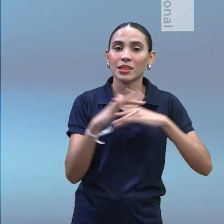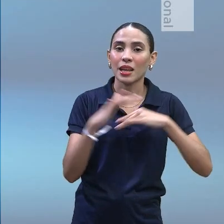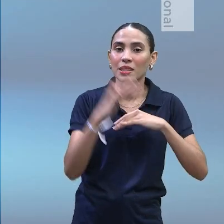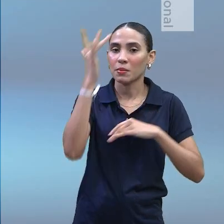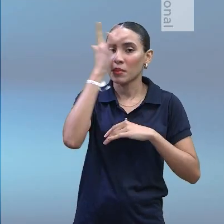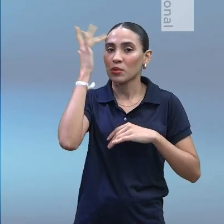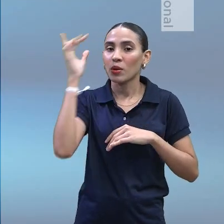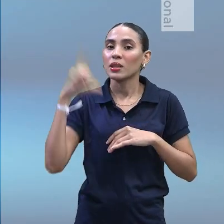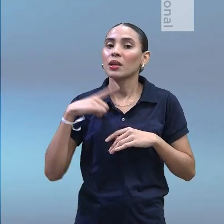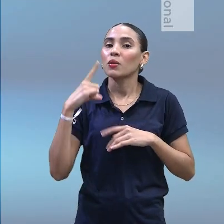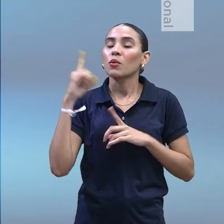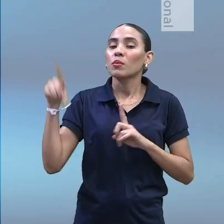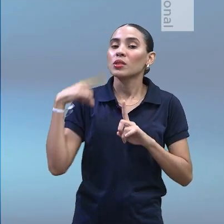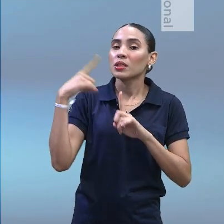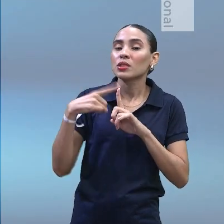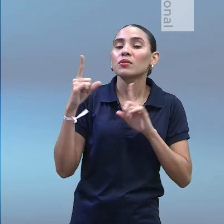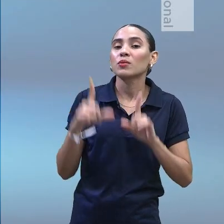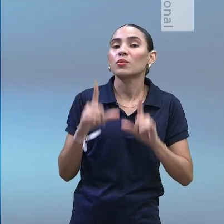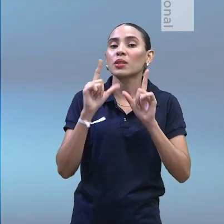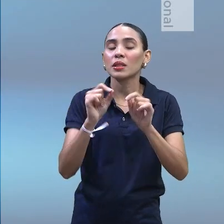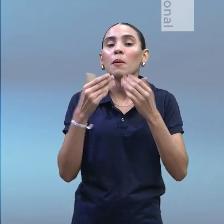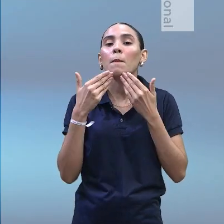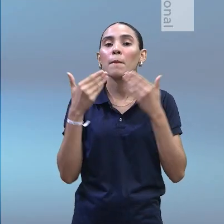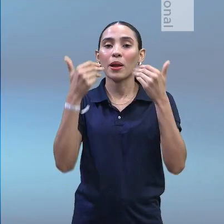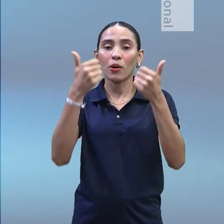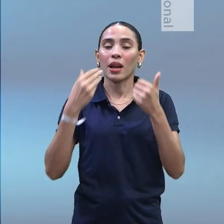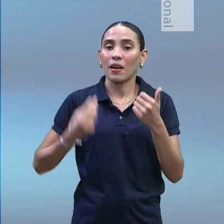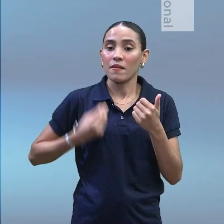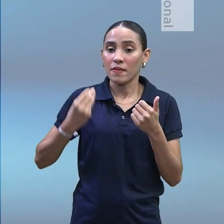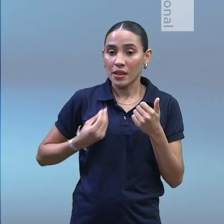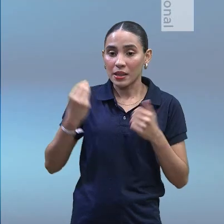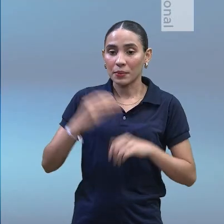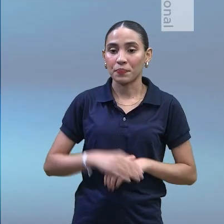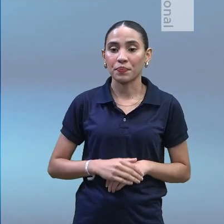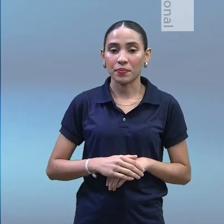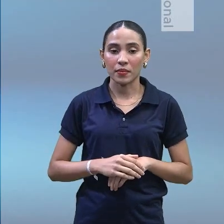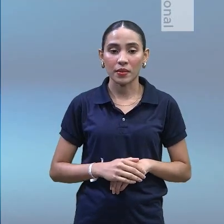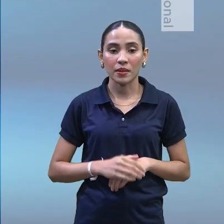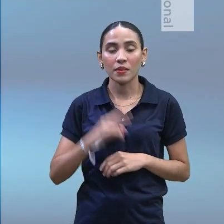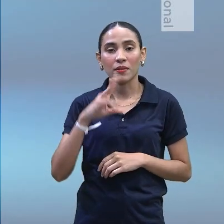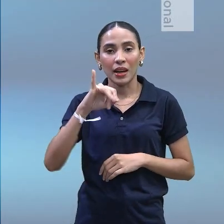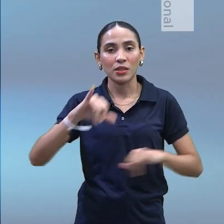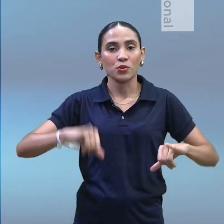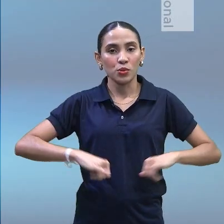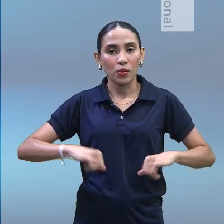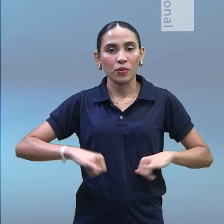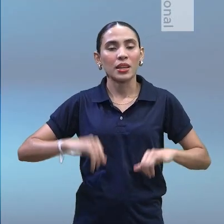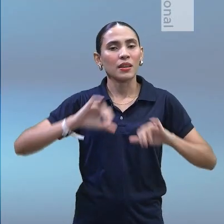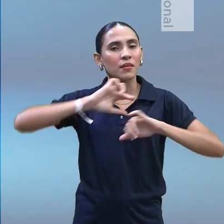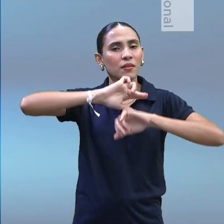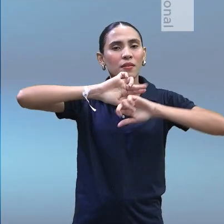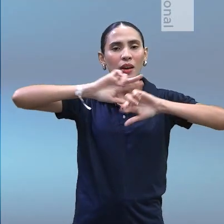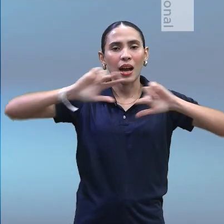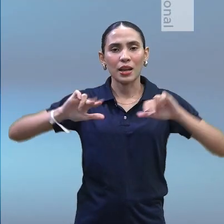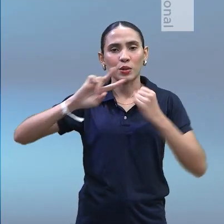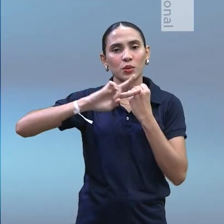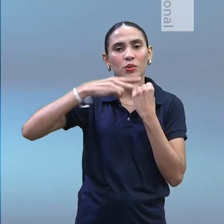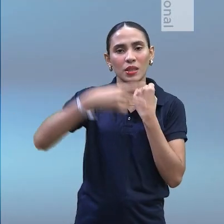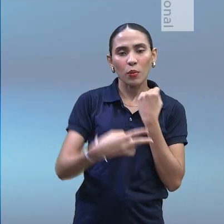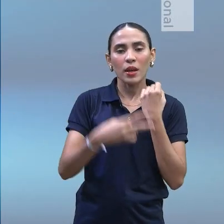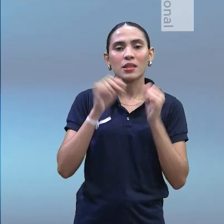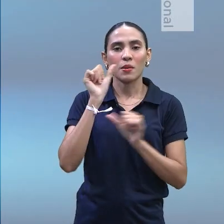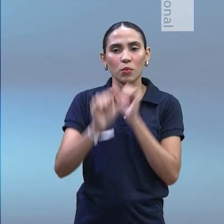vem com a intenção, o intuito, né, de melhorar de vida, e aí, claro, vai sofrer várias consequências, né, dessa